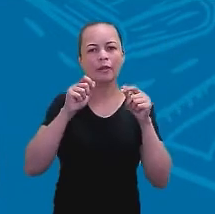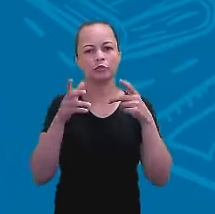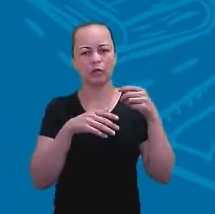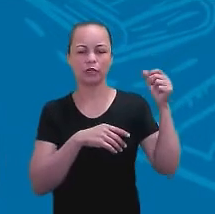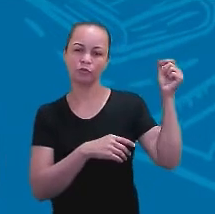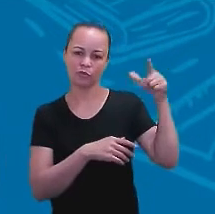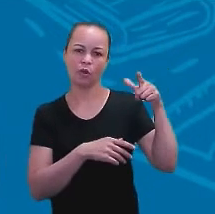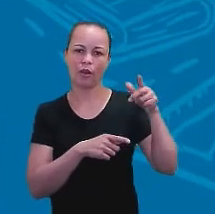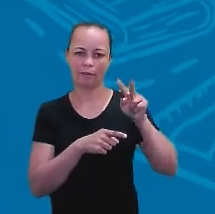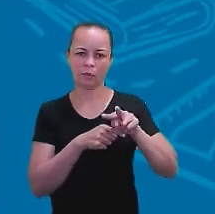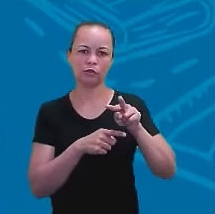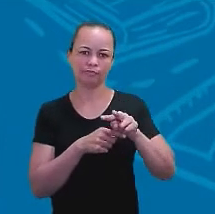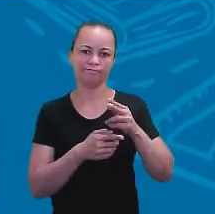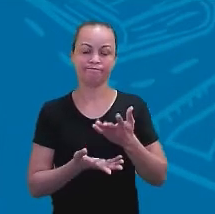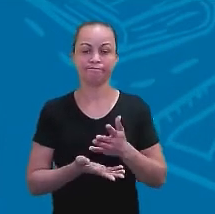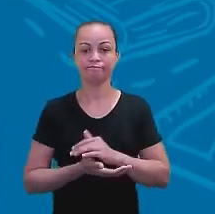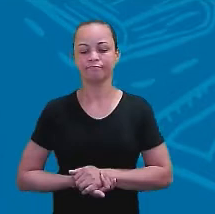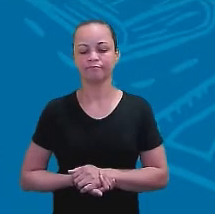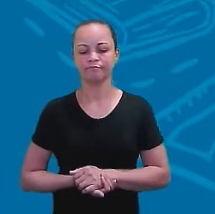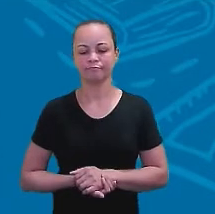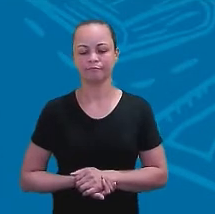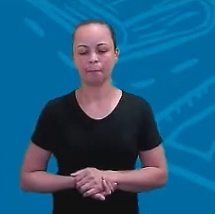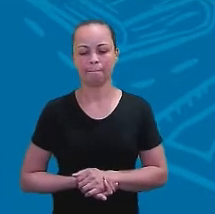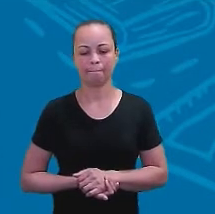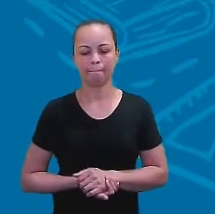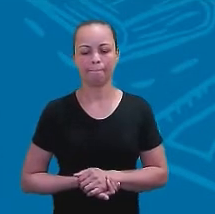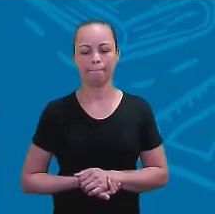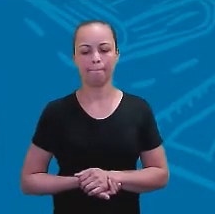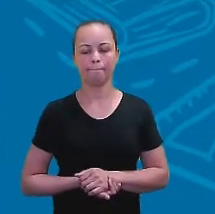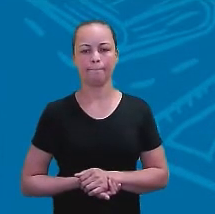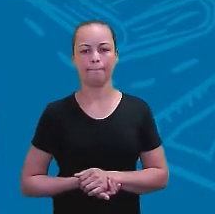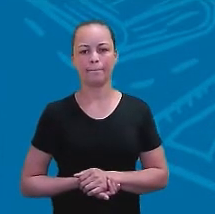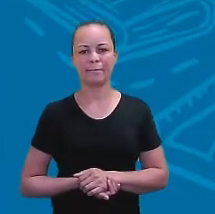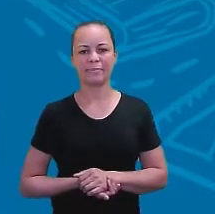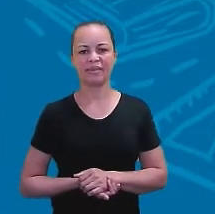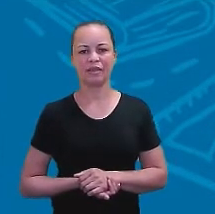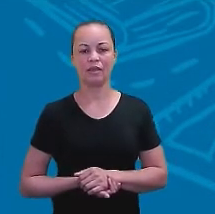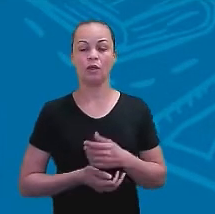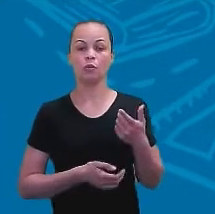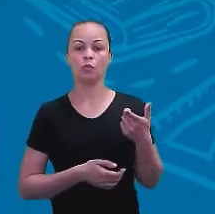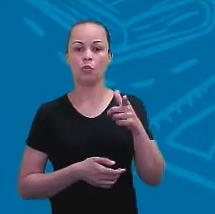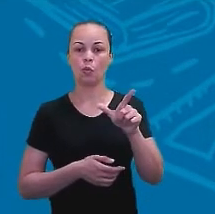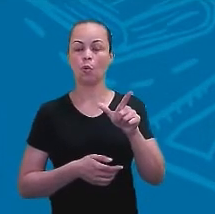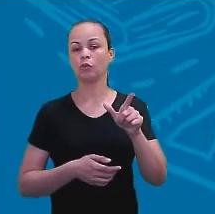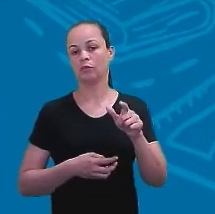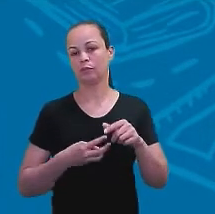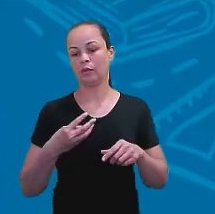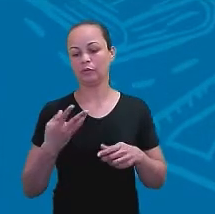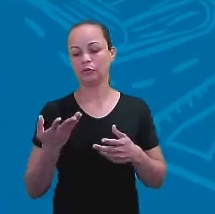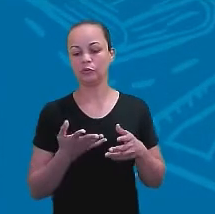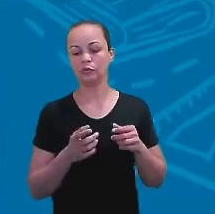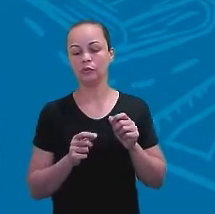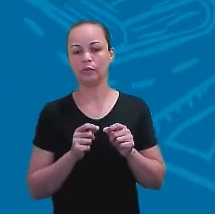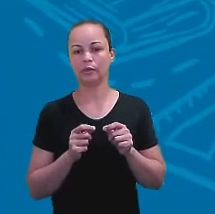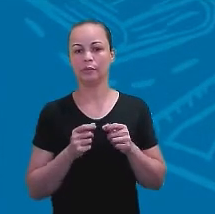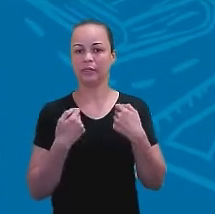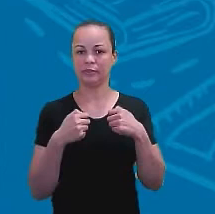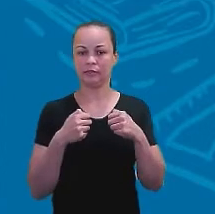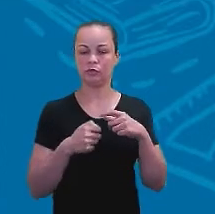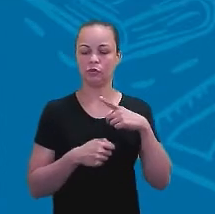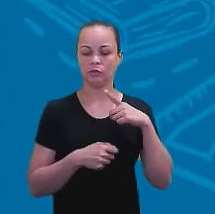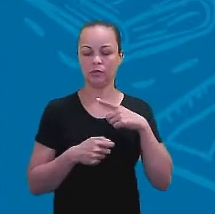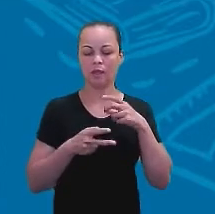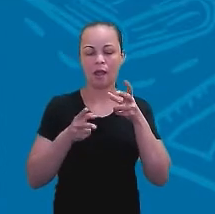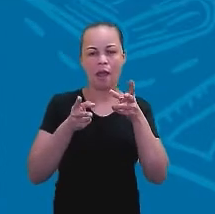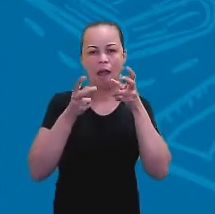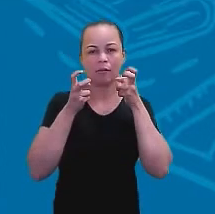solares, tá certo? Um outro ponto extremamente importante que a gente deve ter bastante atenção, e aí eu trago